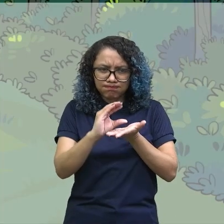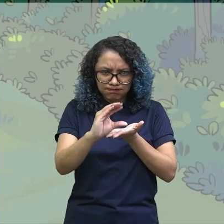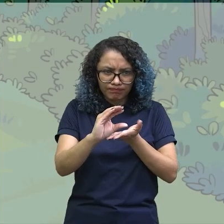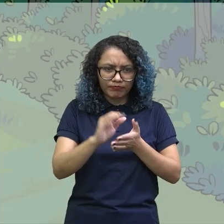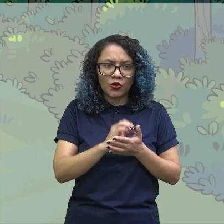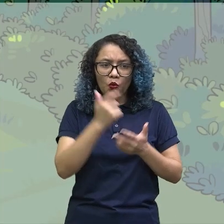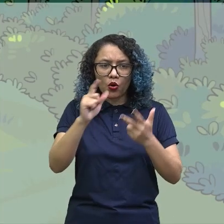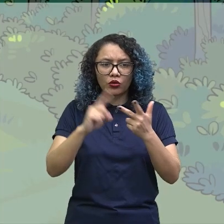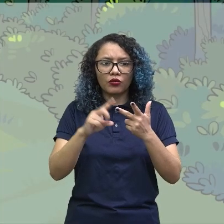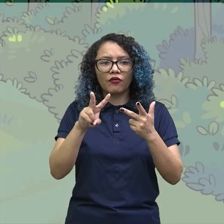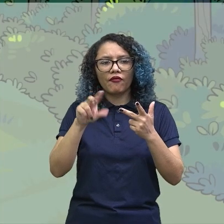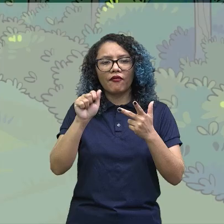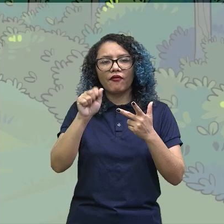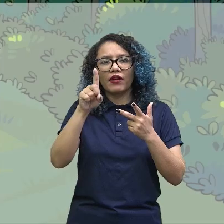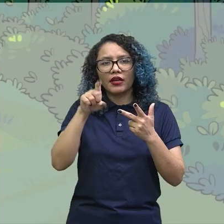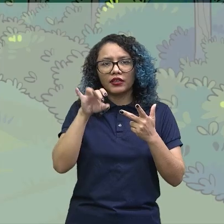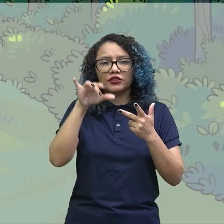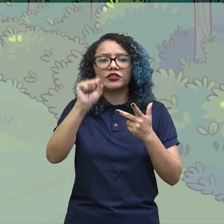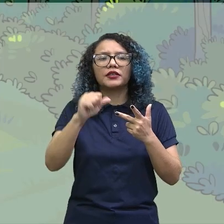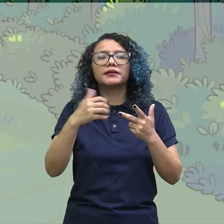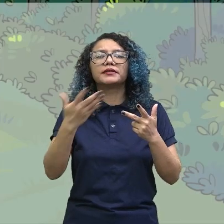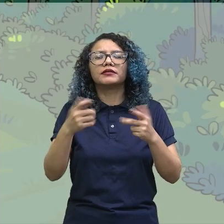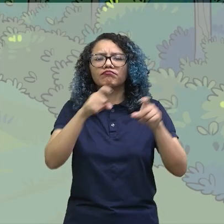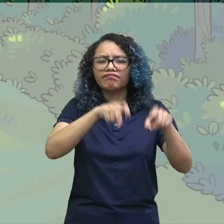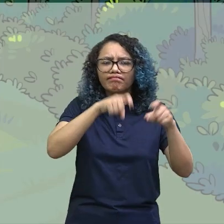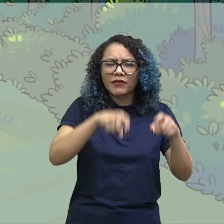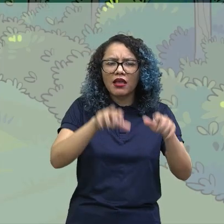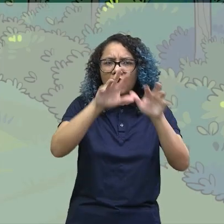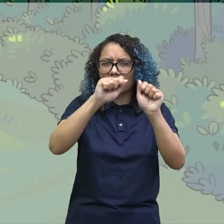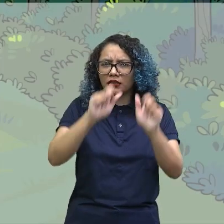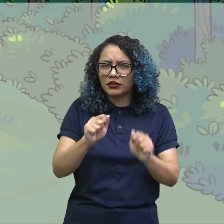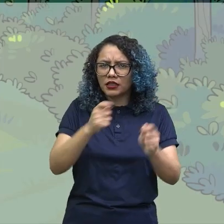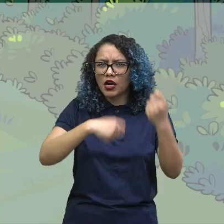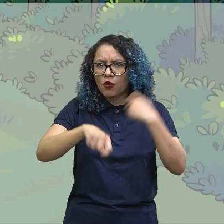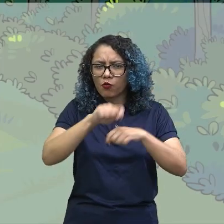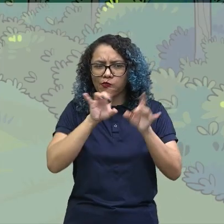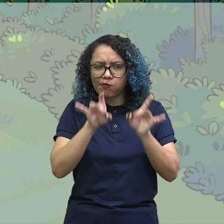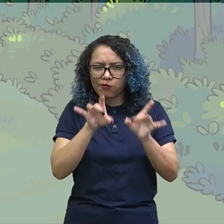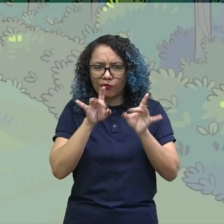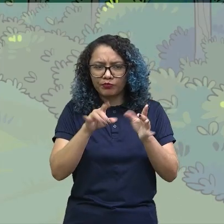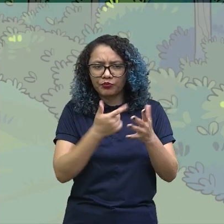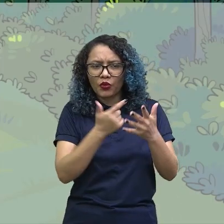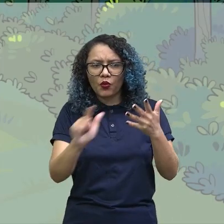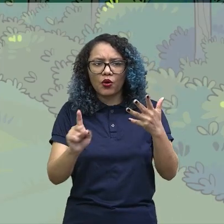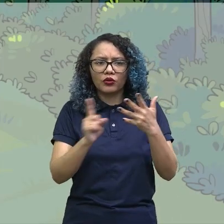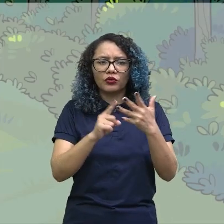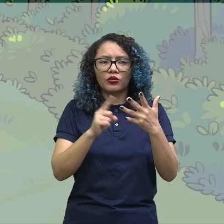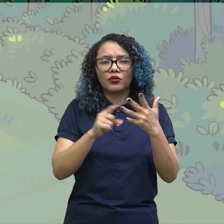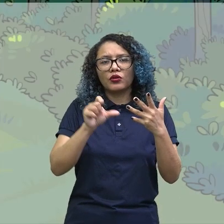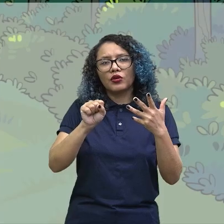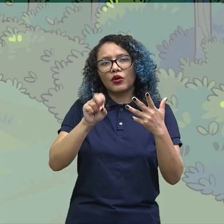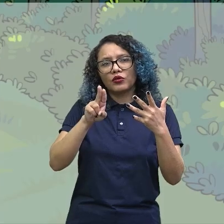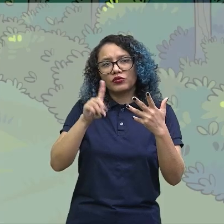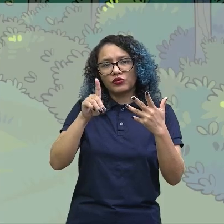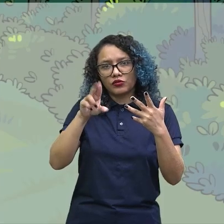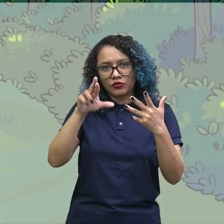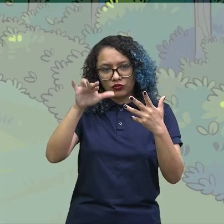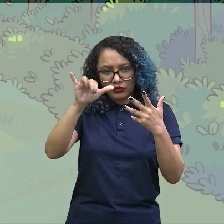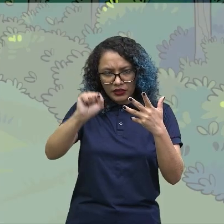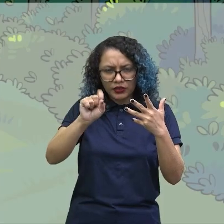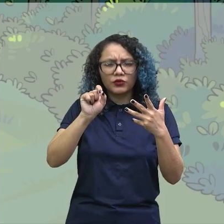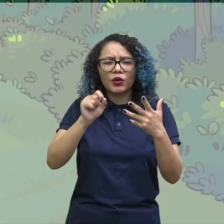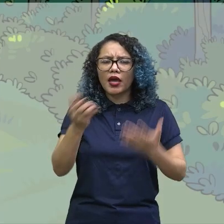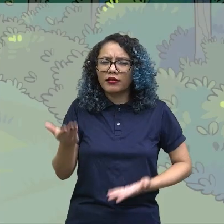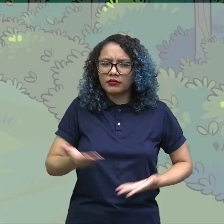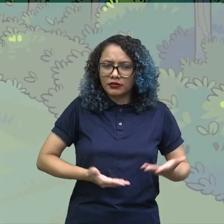que eram os camponeses, artesãos e comerciantes. Abaixo dos vaishyas, nós temos os sudras, que são os